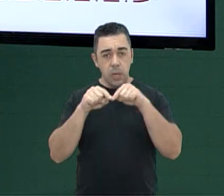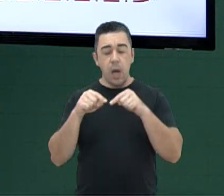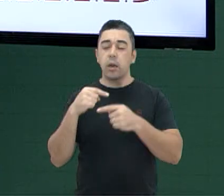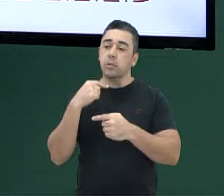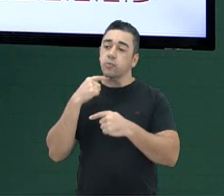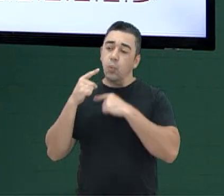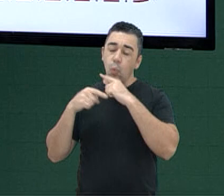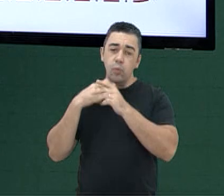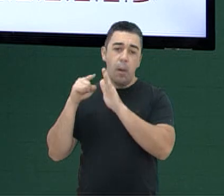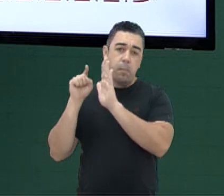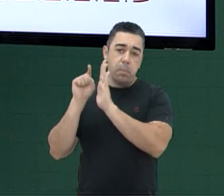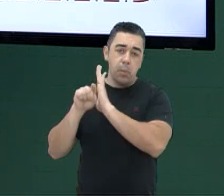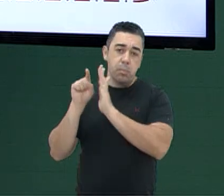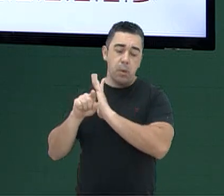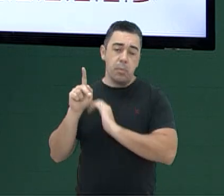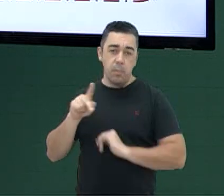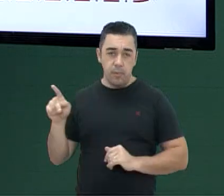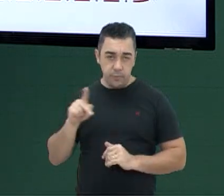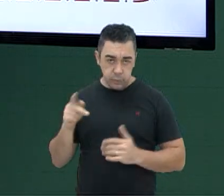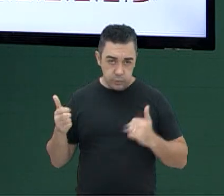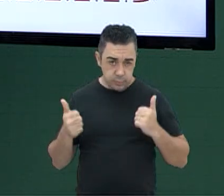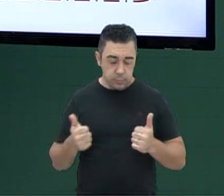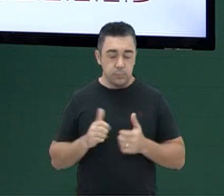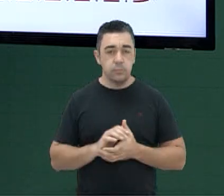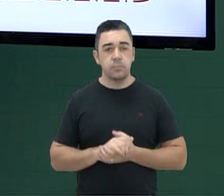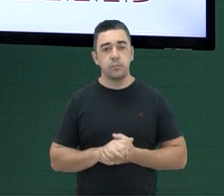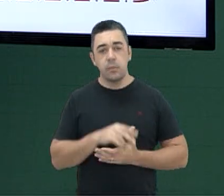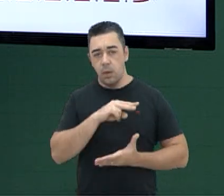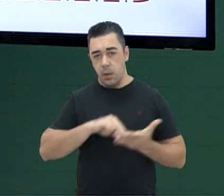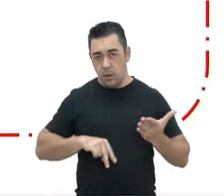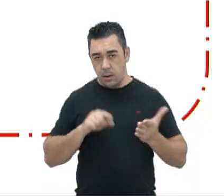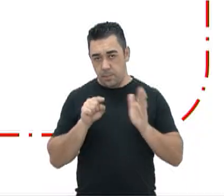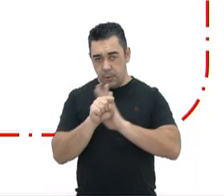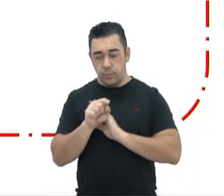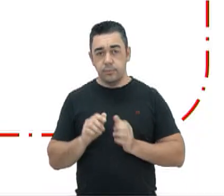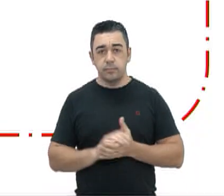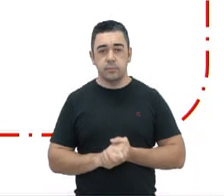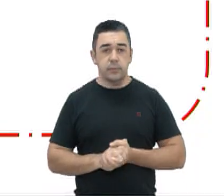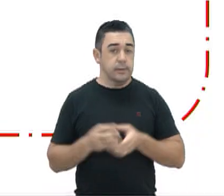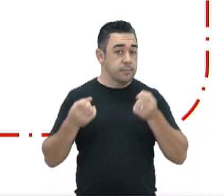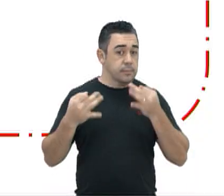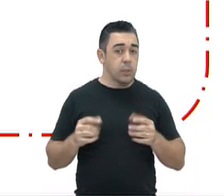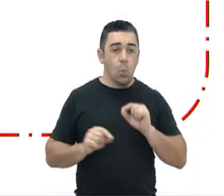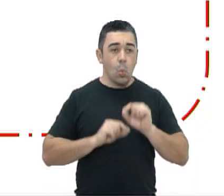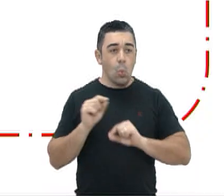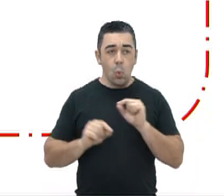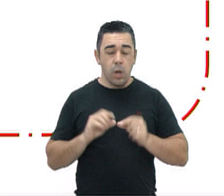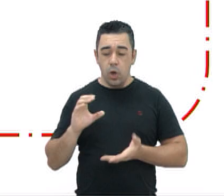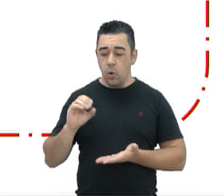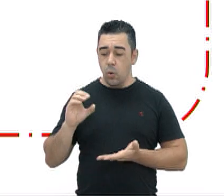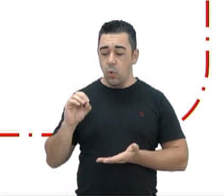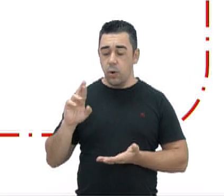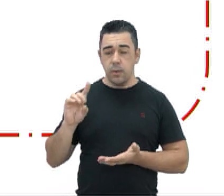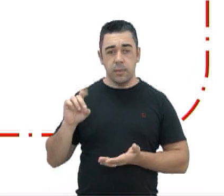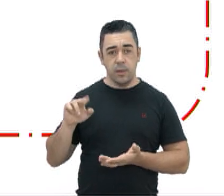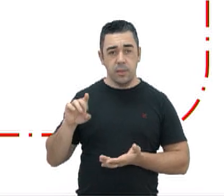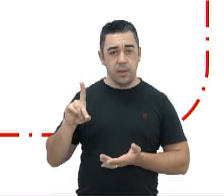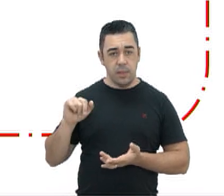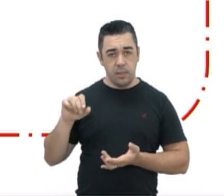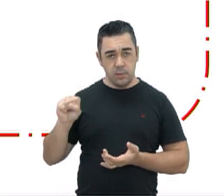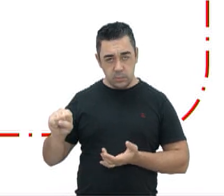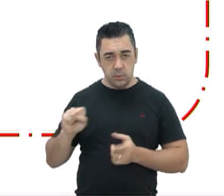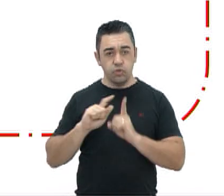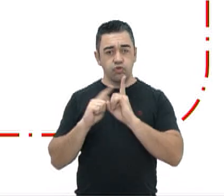seu professor lá no ambiente virtual do Google Classroom. Eu vou ler para você a questão. Explique o que são coordenadas geográficas. Então você